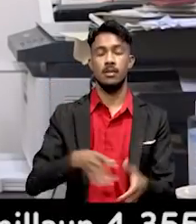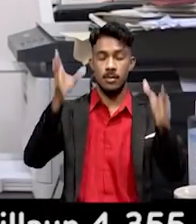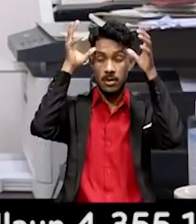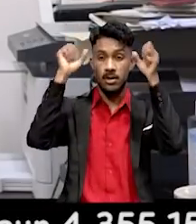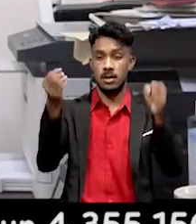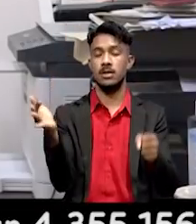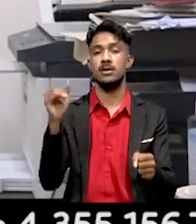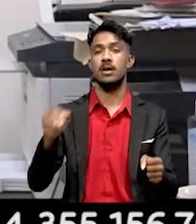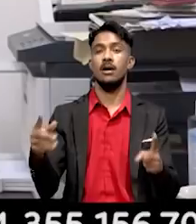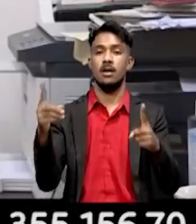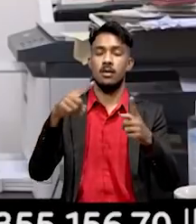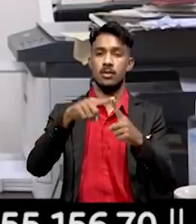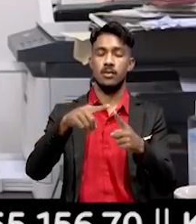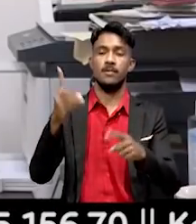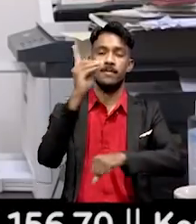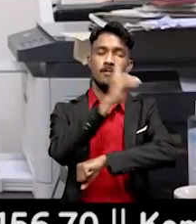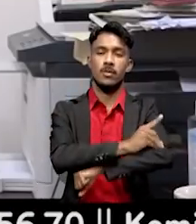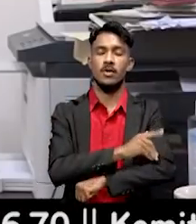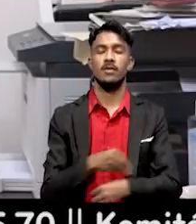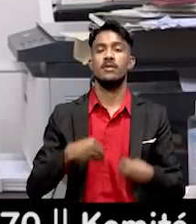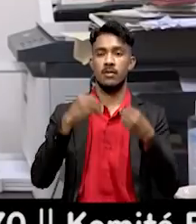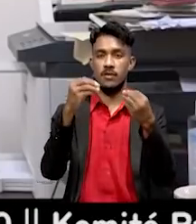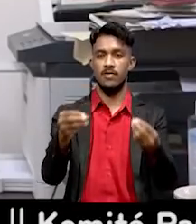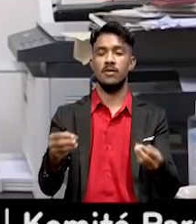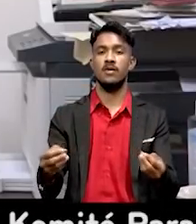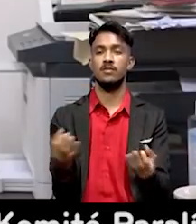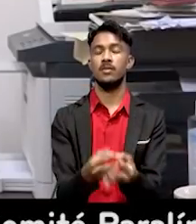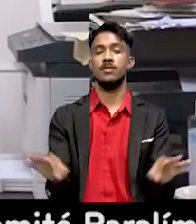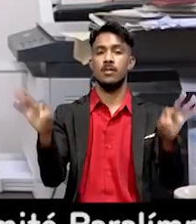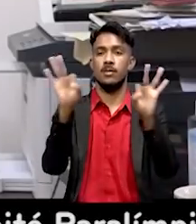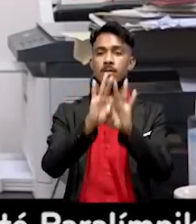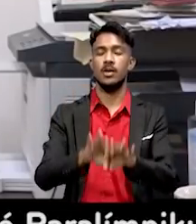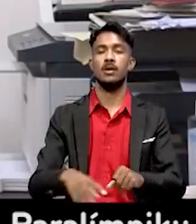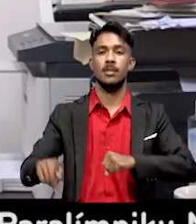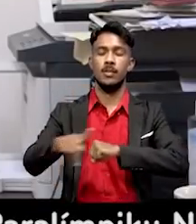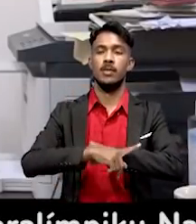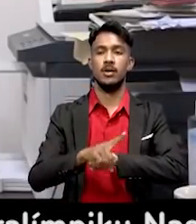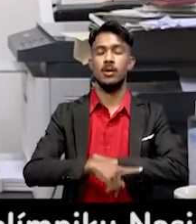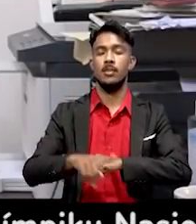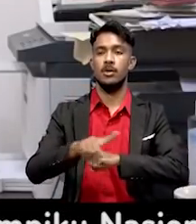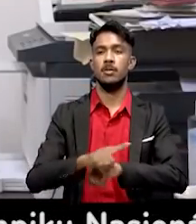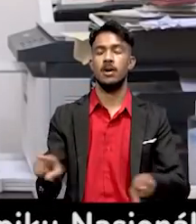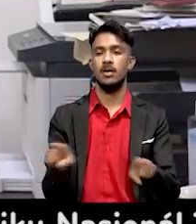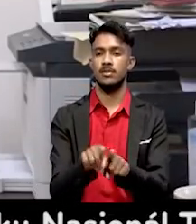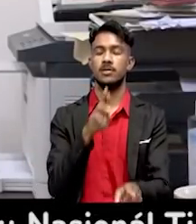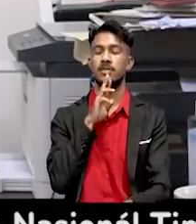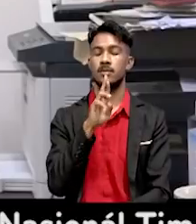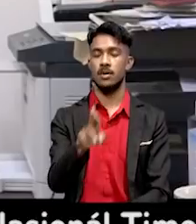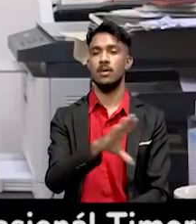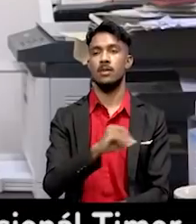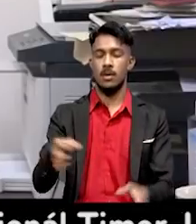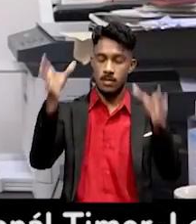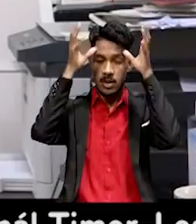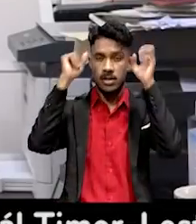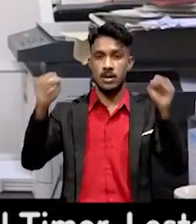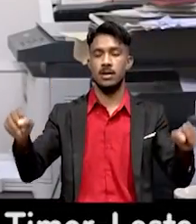hilo fo prioridad liu ba politika politika na maksa de facto prioridad de presidente nia tam nia